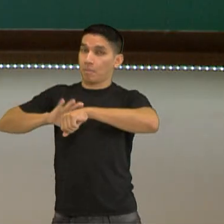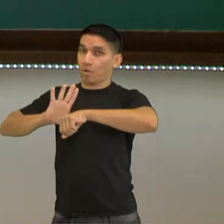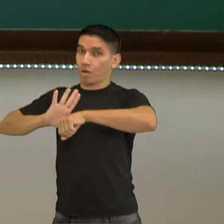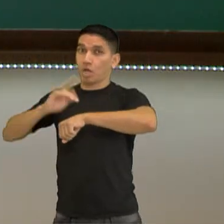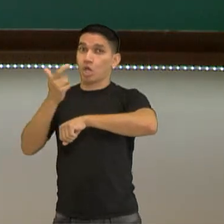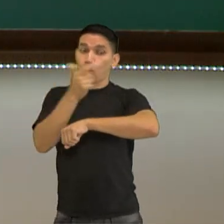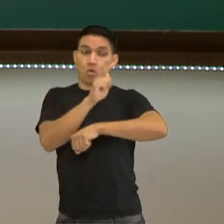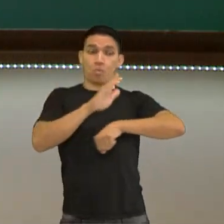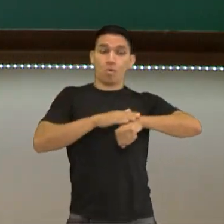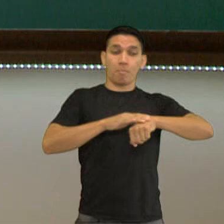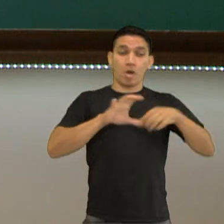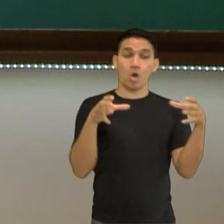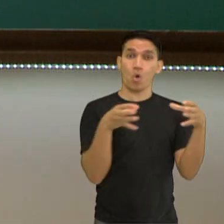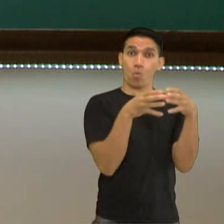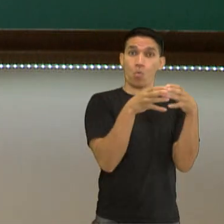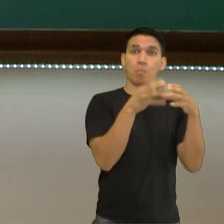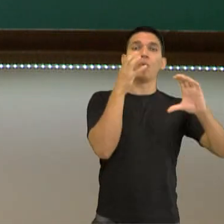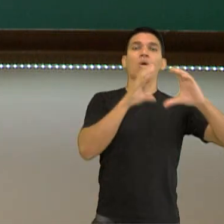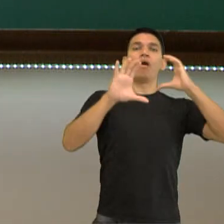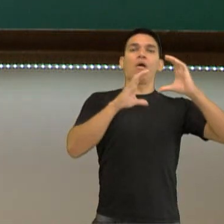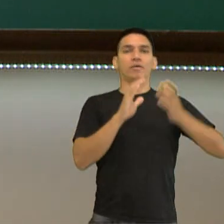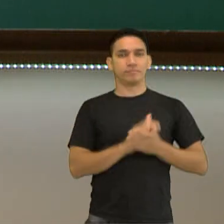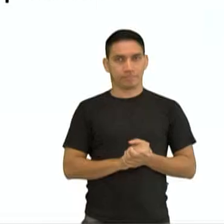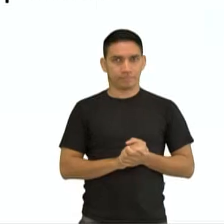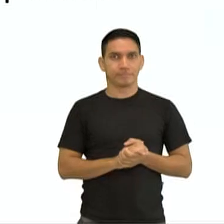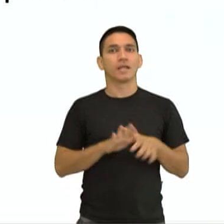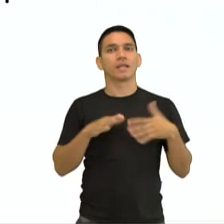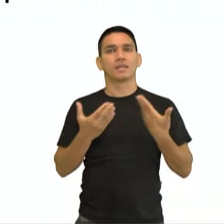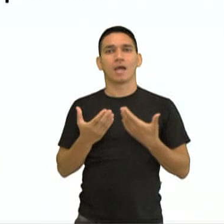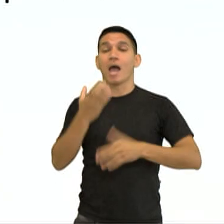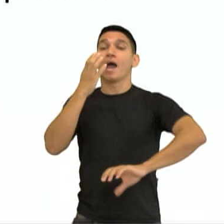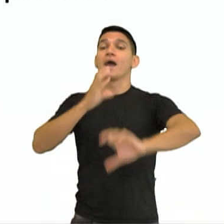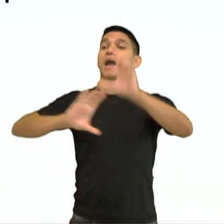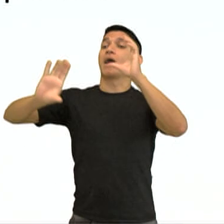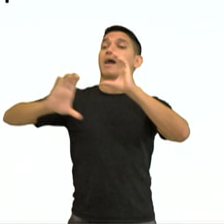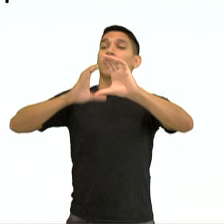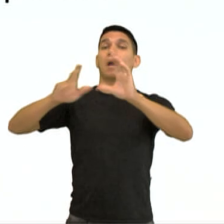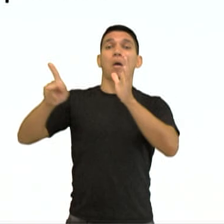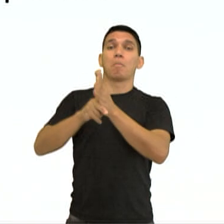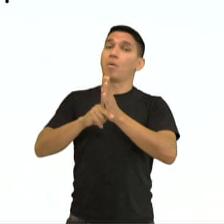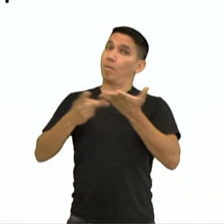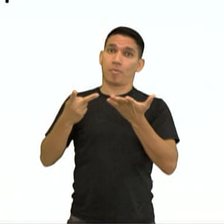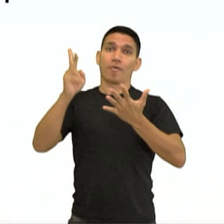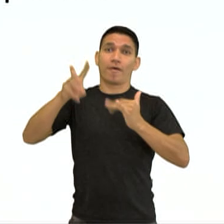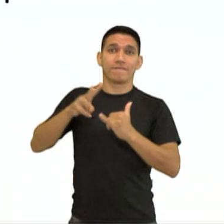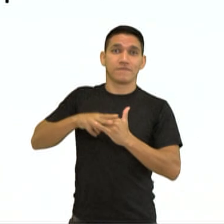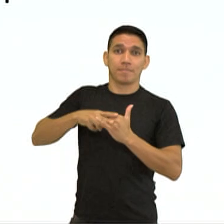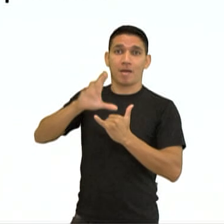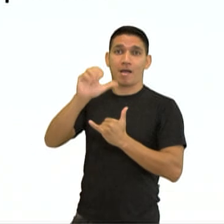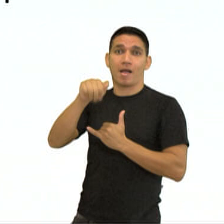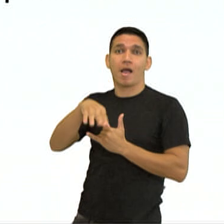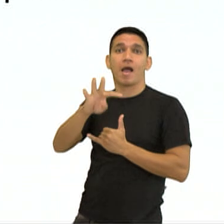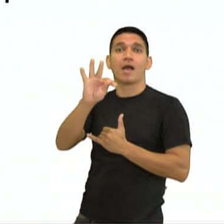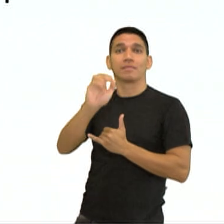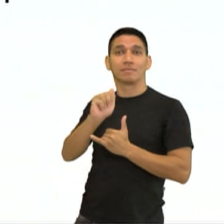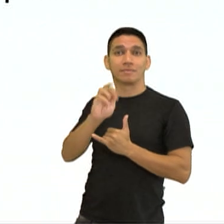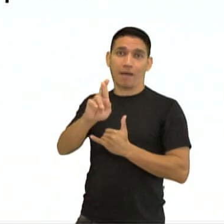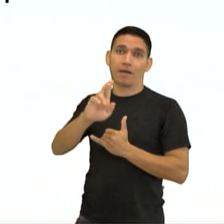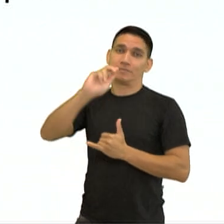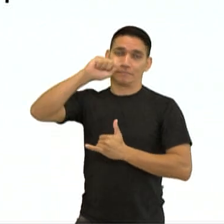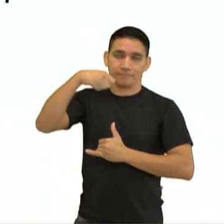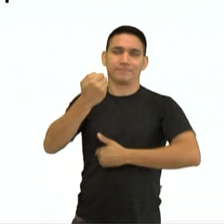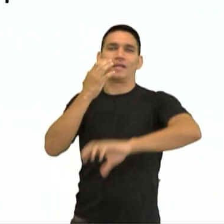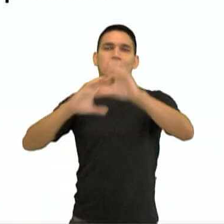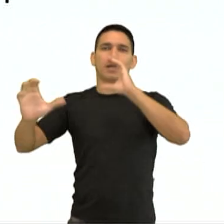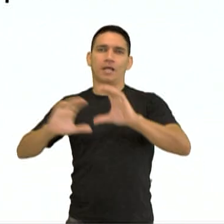coro. A cantata vem de cantar, né? Acompanhados de uma orquestra e um